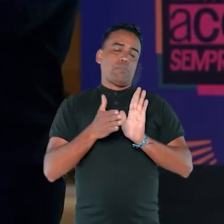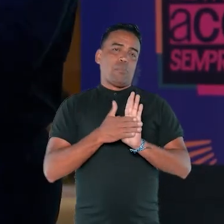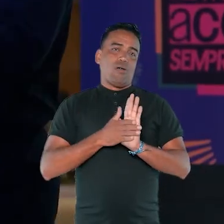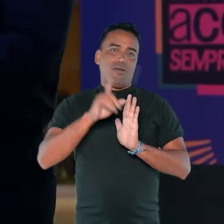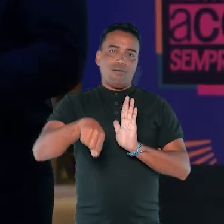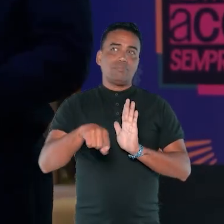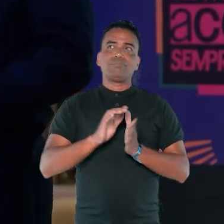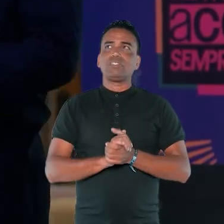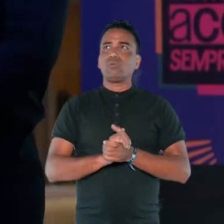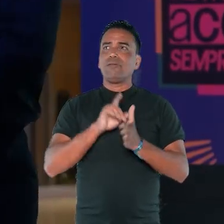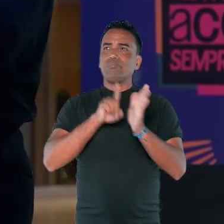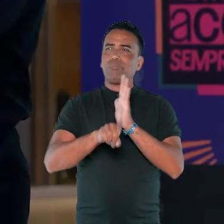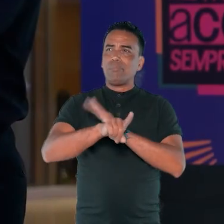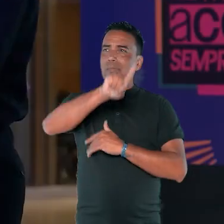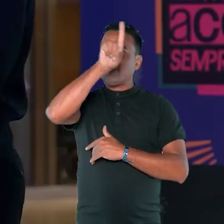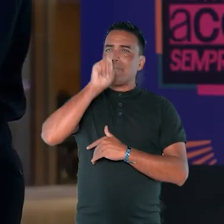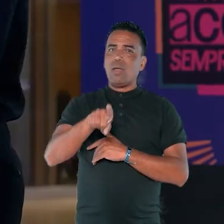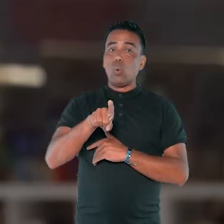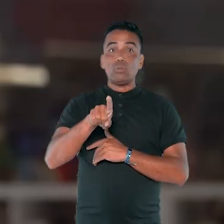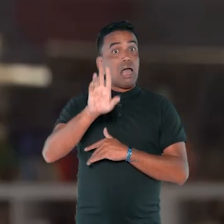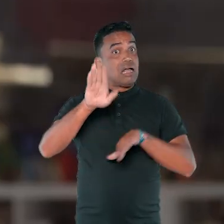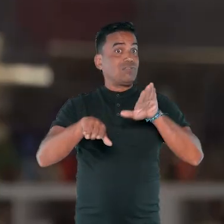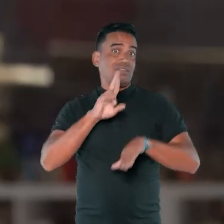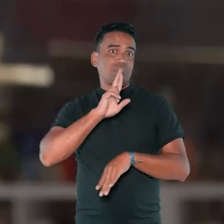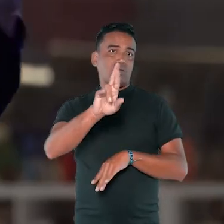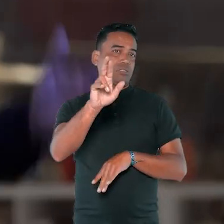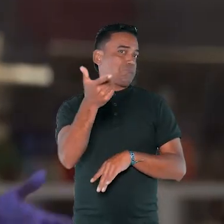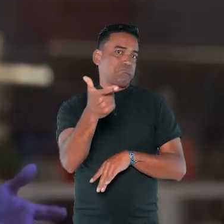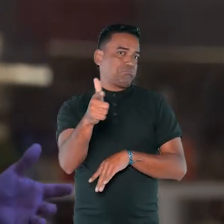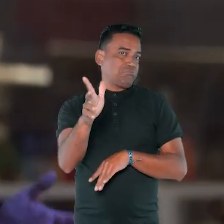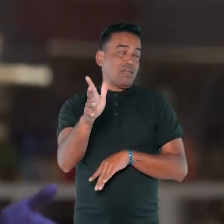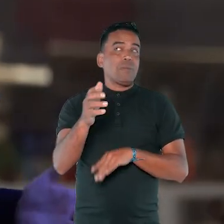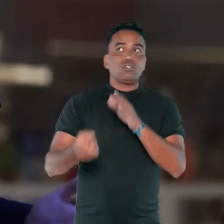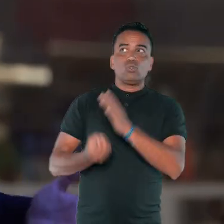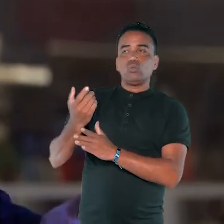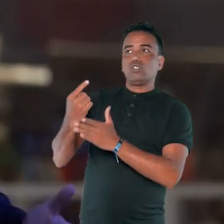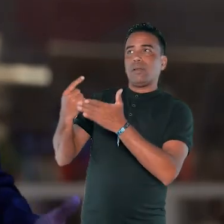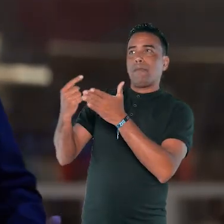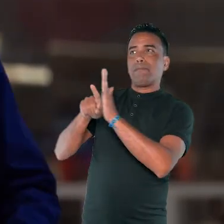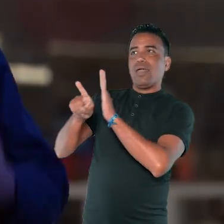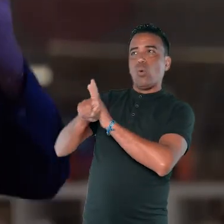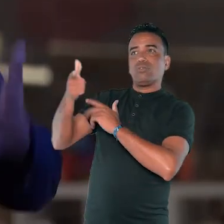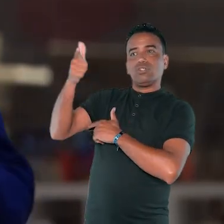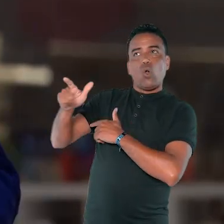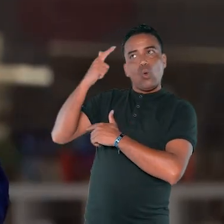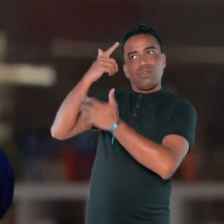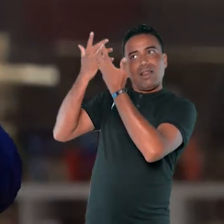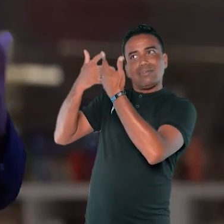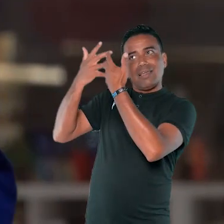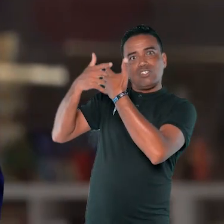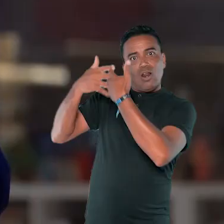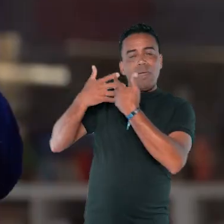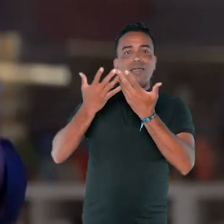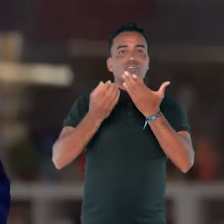coloca perguntas que não necessariamente a gente responde, mas que elas geram outras perguntas em nossos visitantes e, a partir deles,